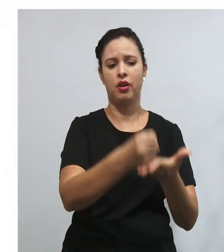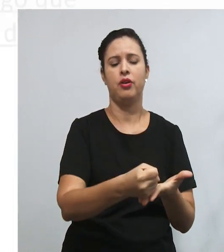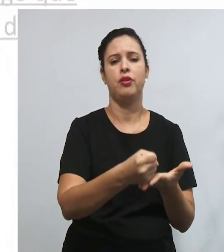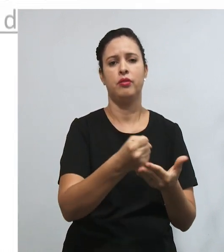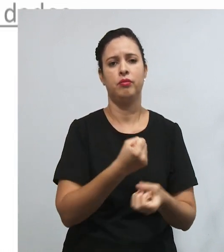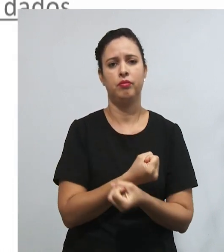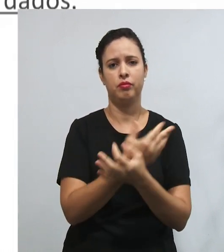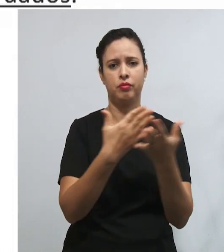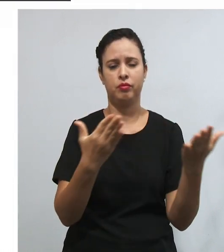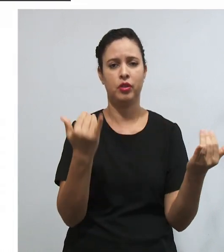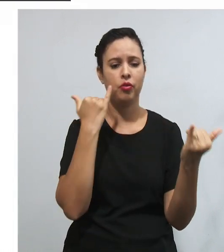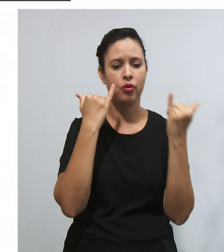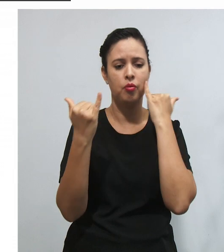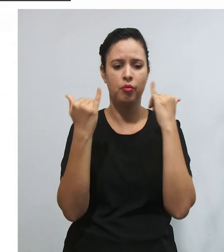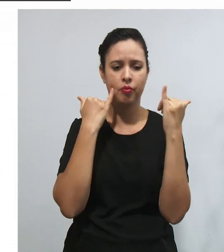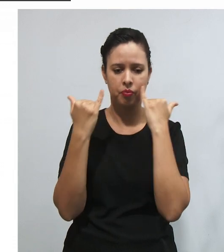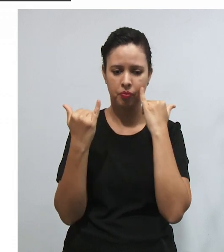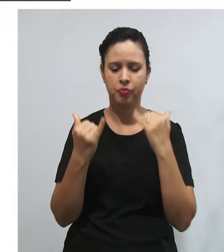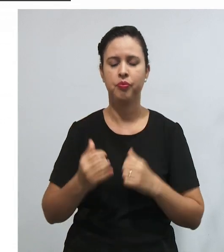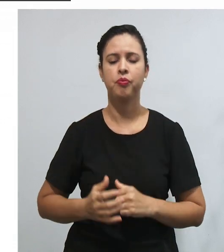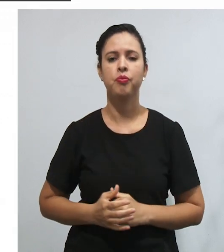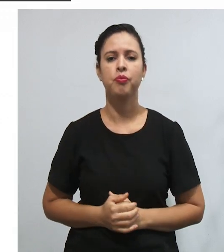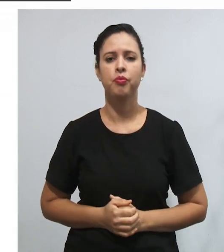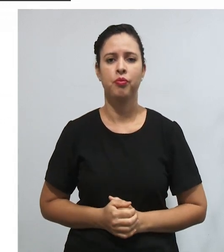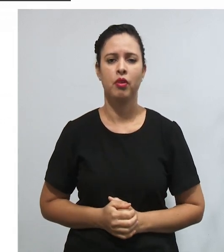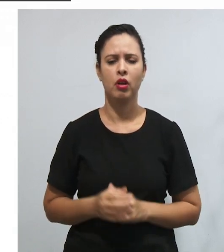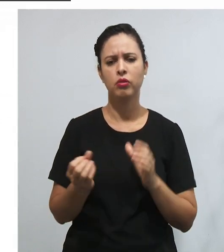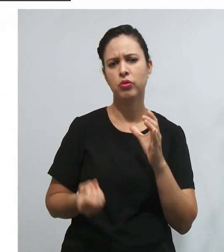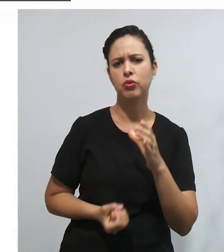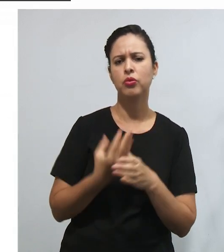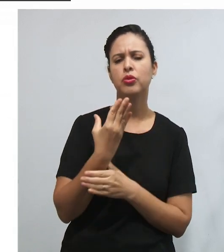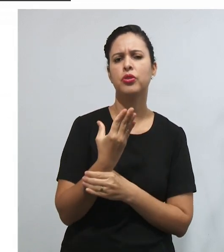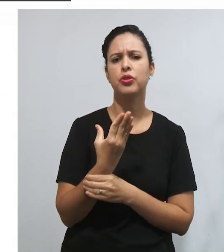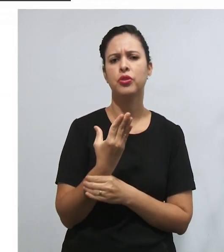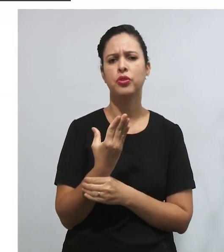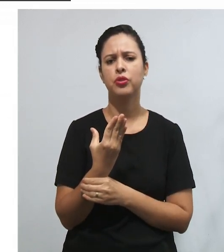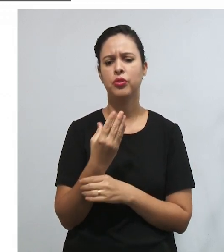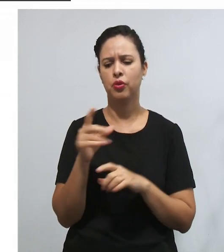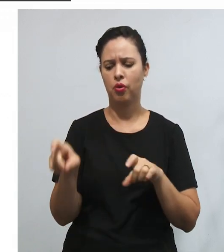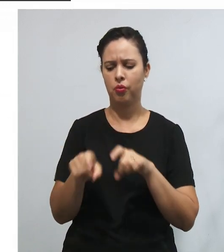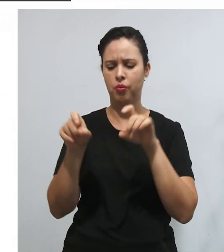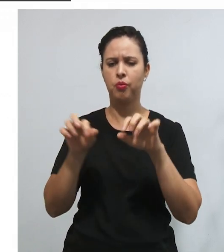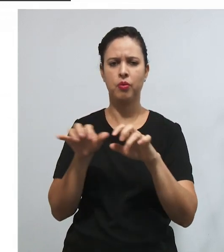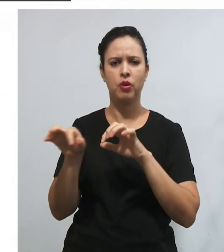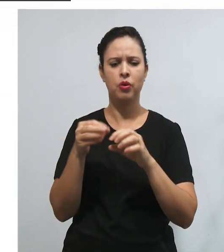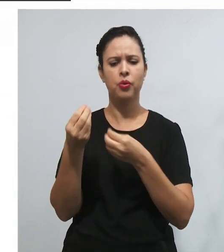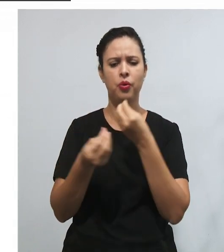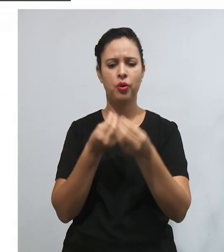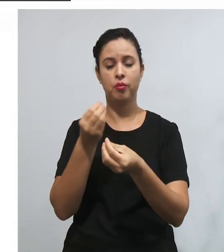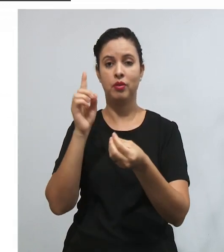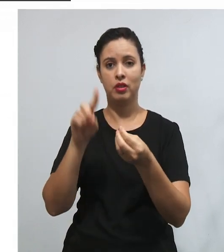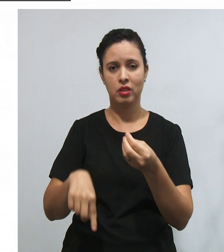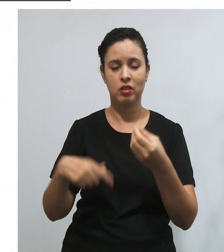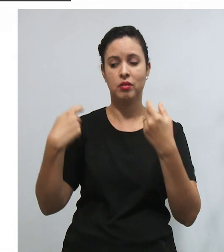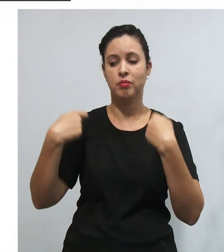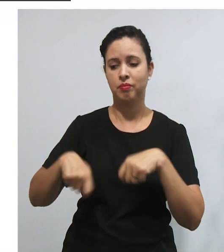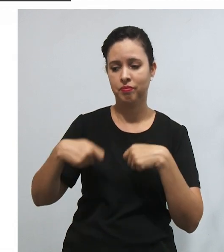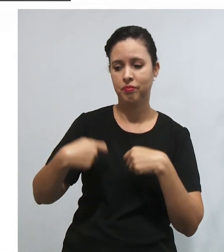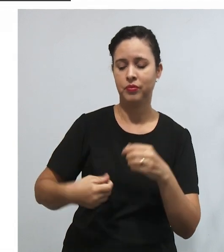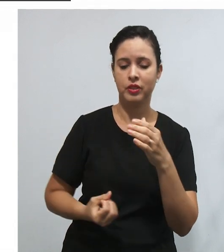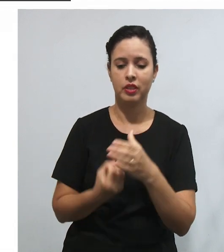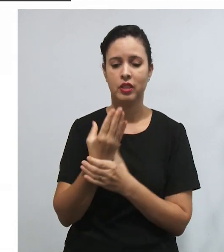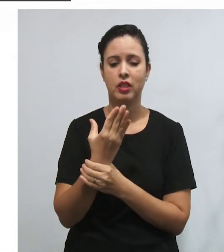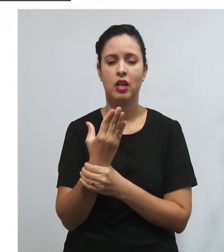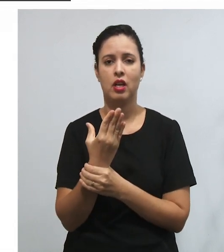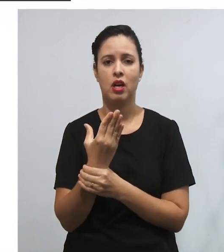automática. A informática ela surgiu com a necessidade de criar algo que pudesse aprimorar